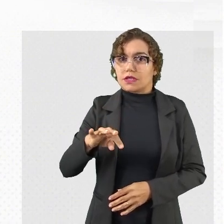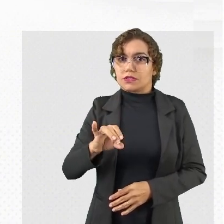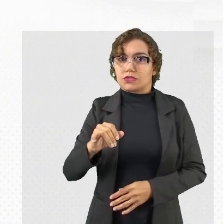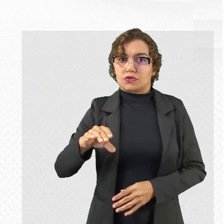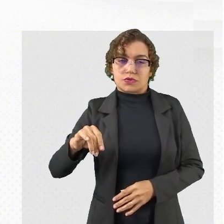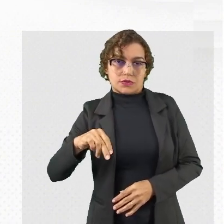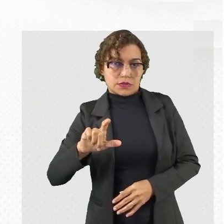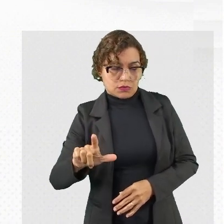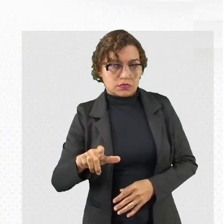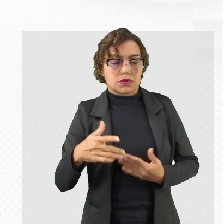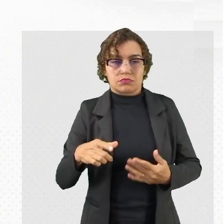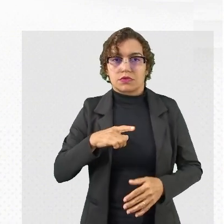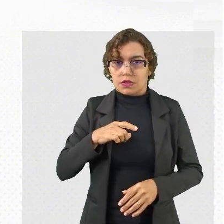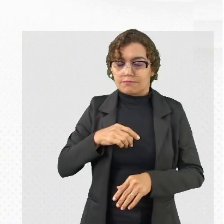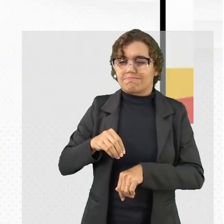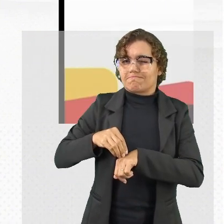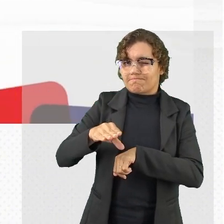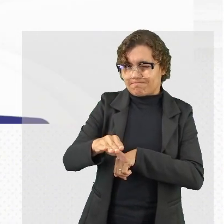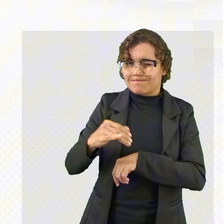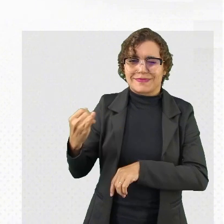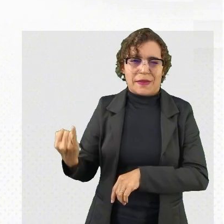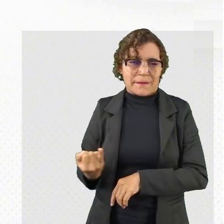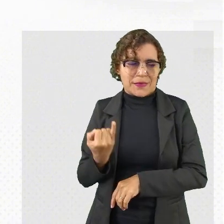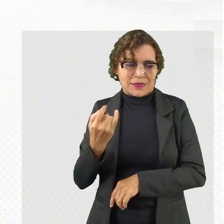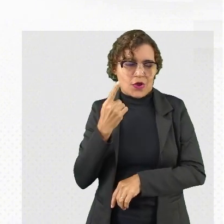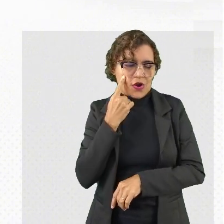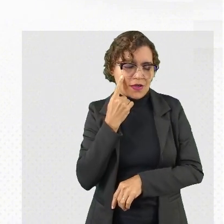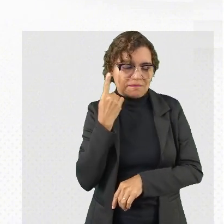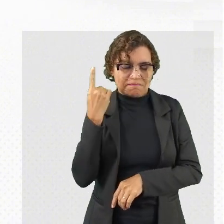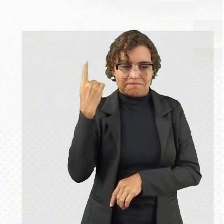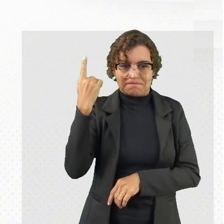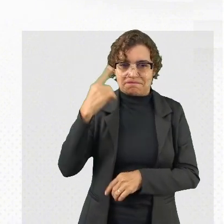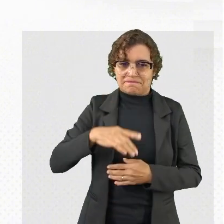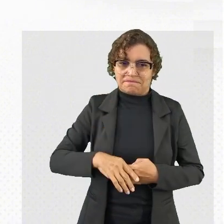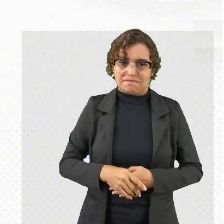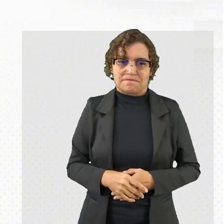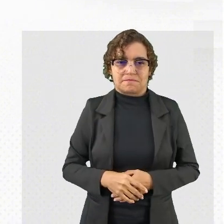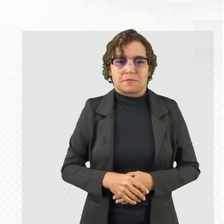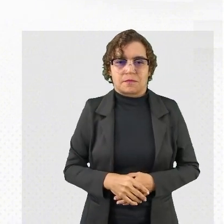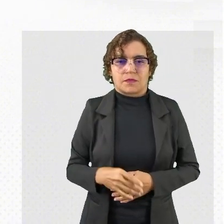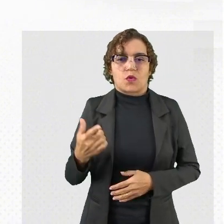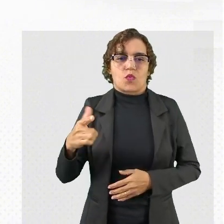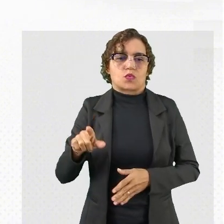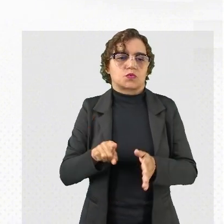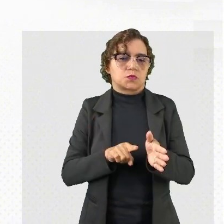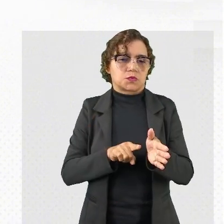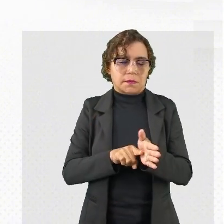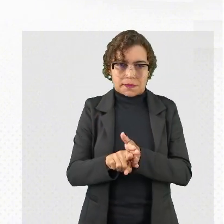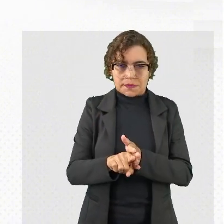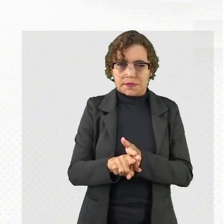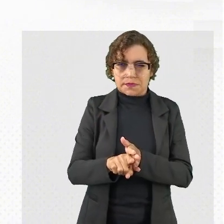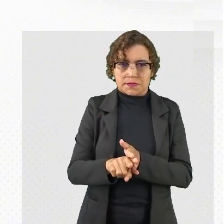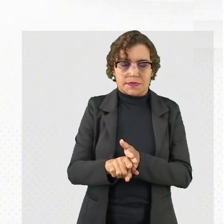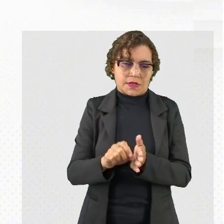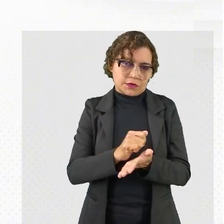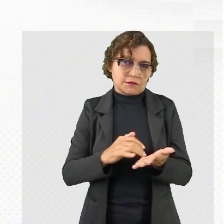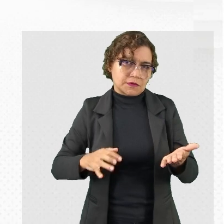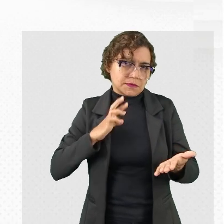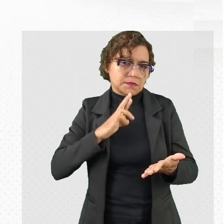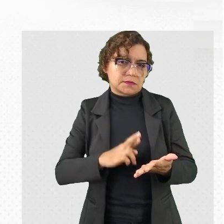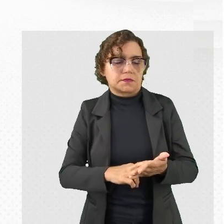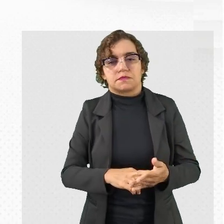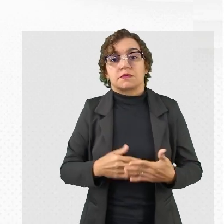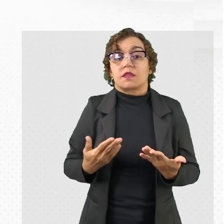pegue essa dica aí, bastante importante. Vamos lá? Faz mais um exercício? Olha só, um mapa